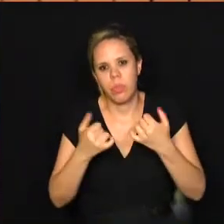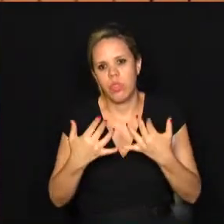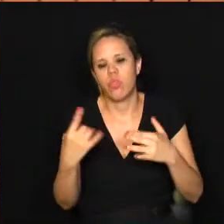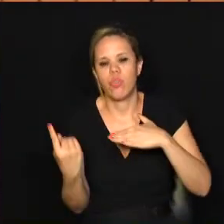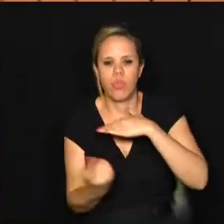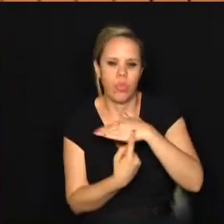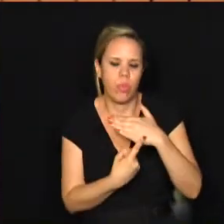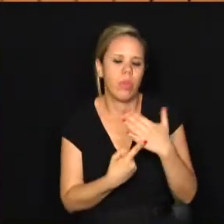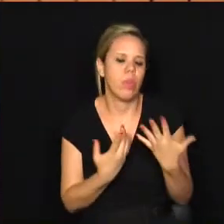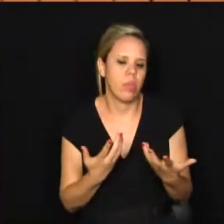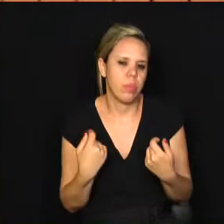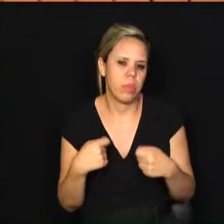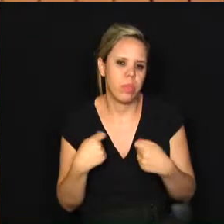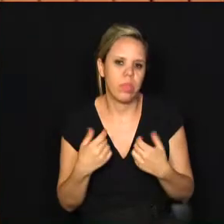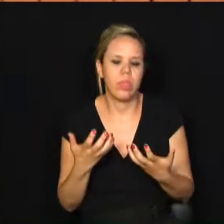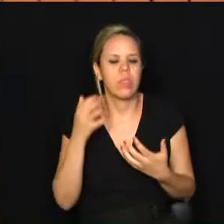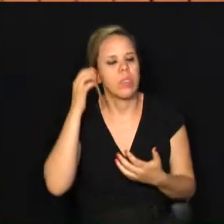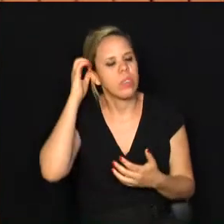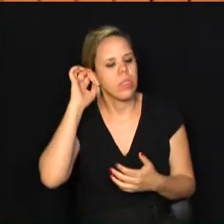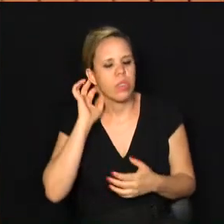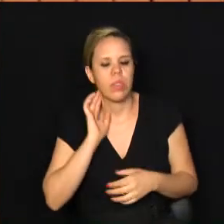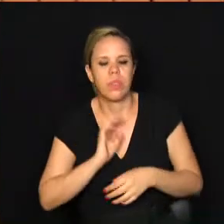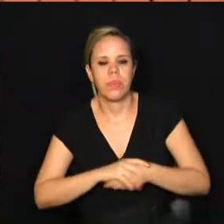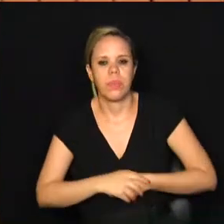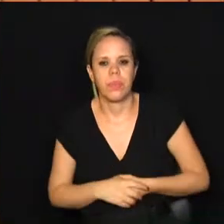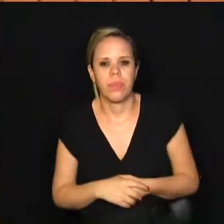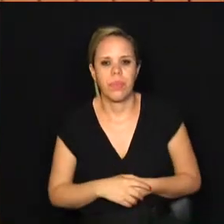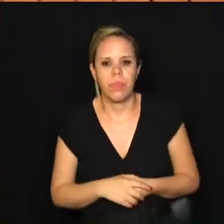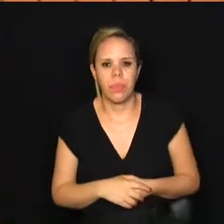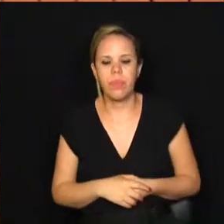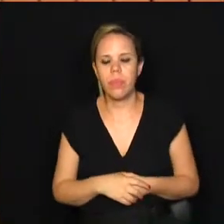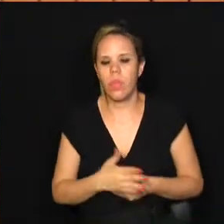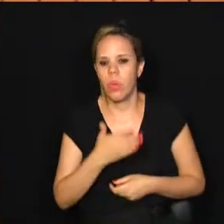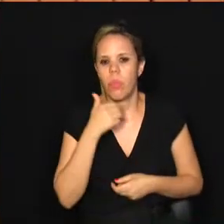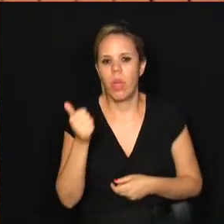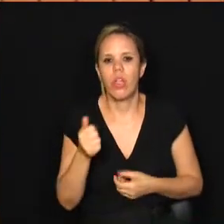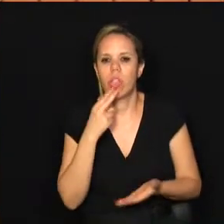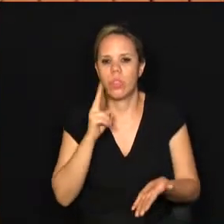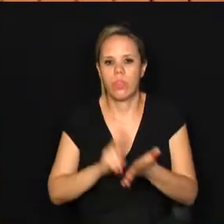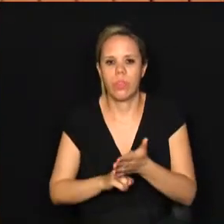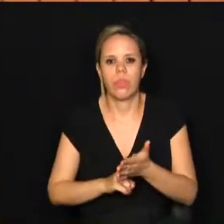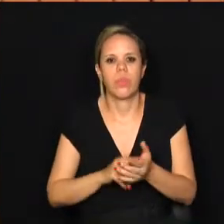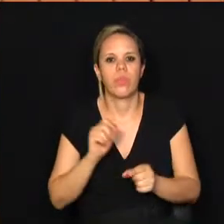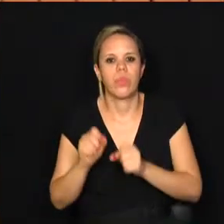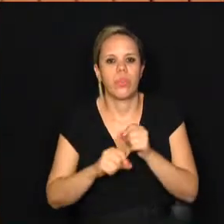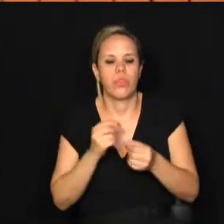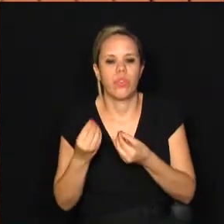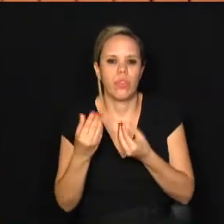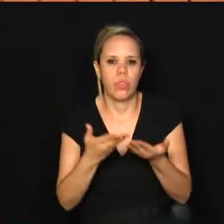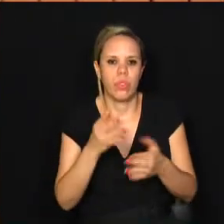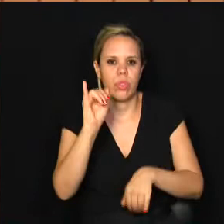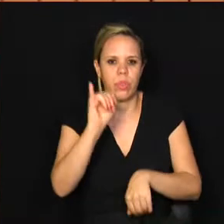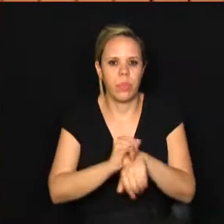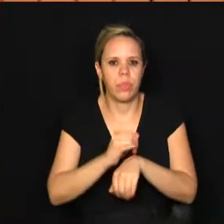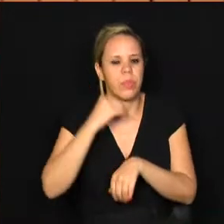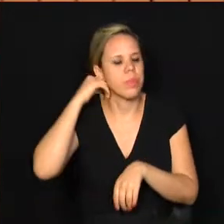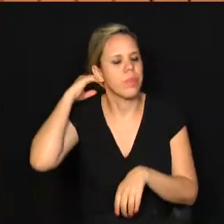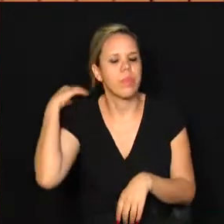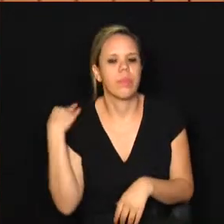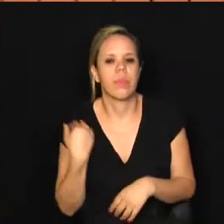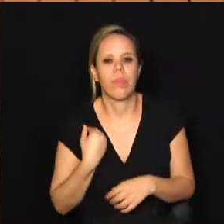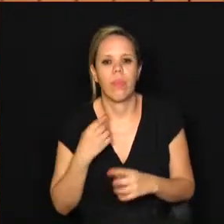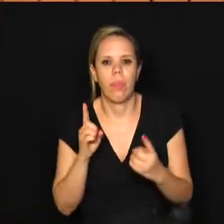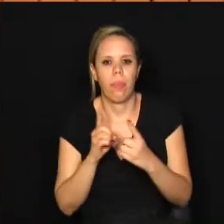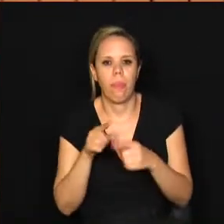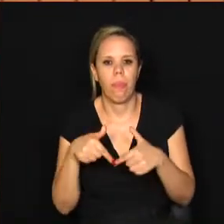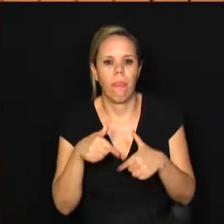população, porque eles querem deixar, pegar o filé mignon do Correio, que são as entregas internacionais, os serviços